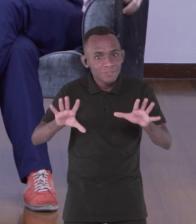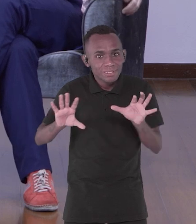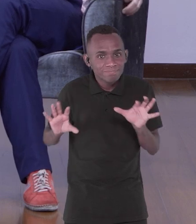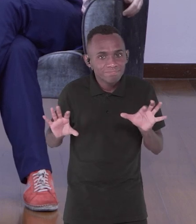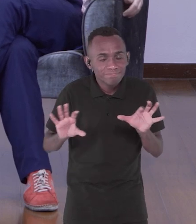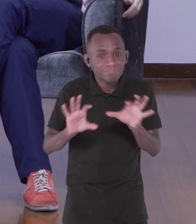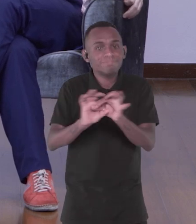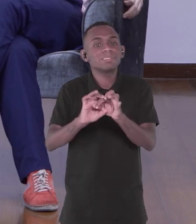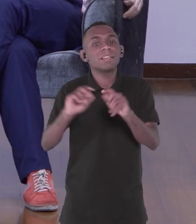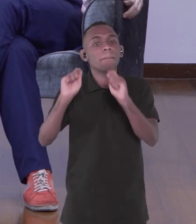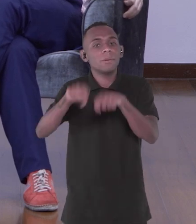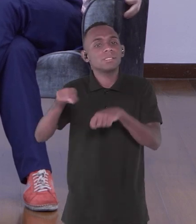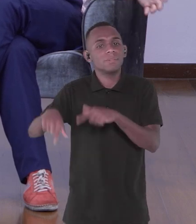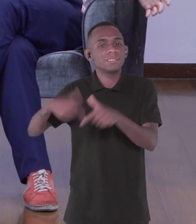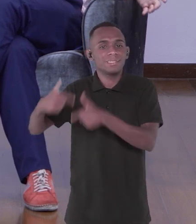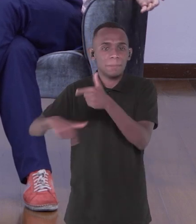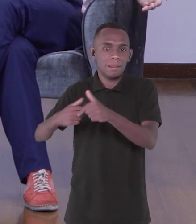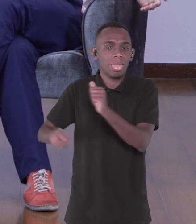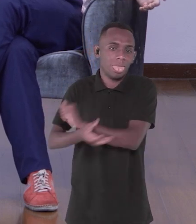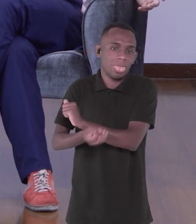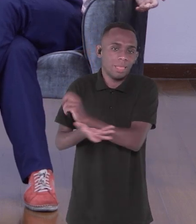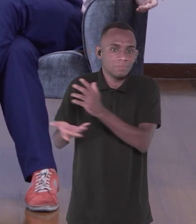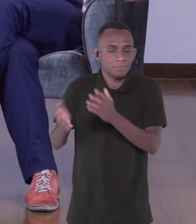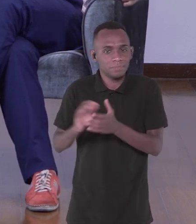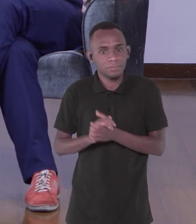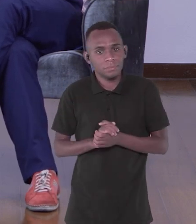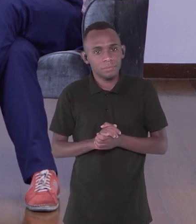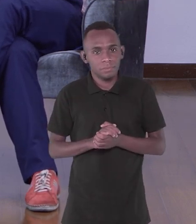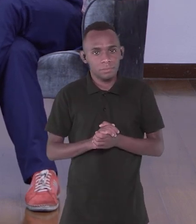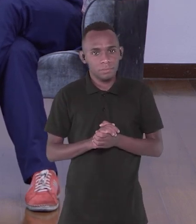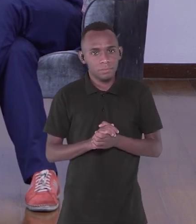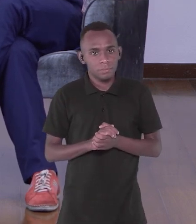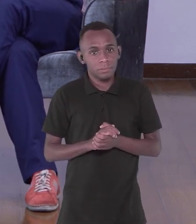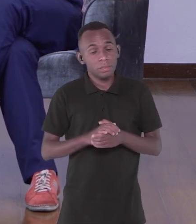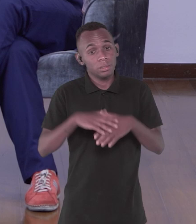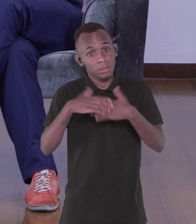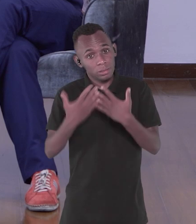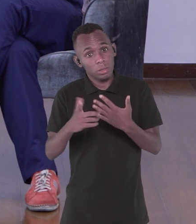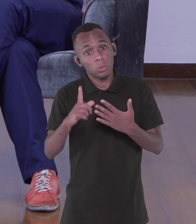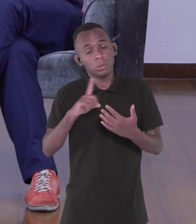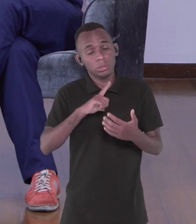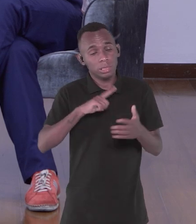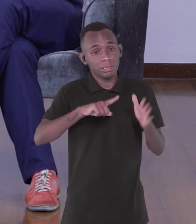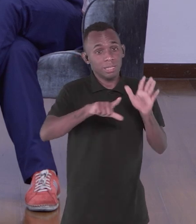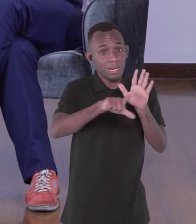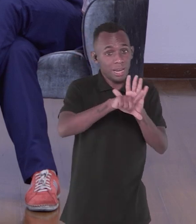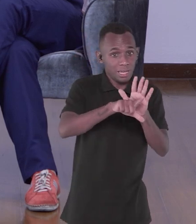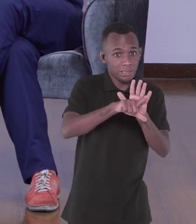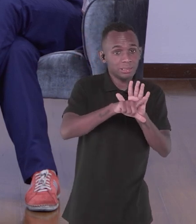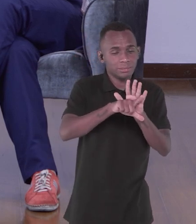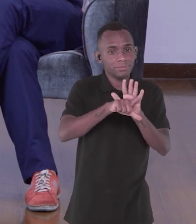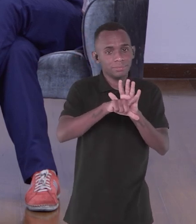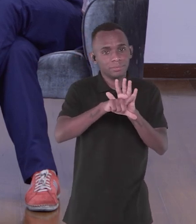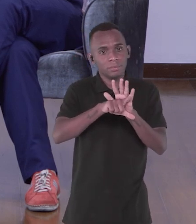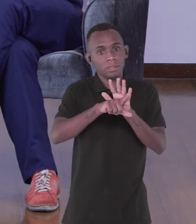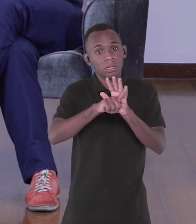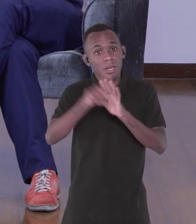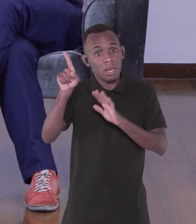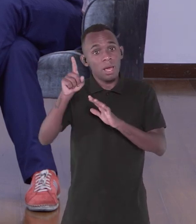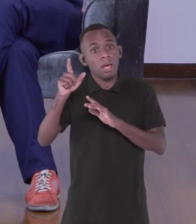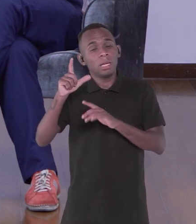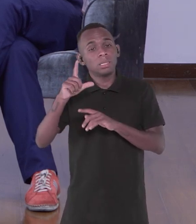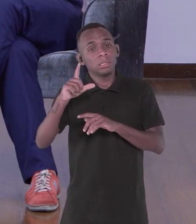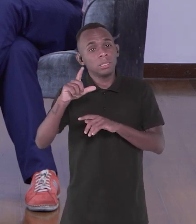justamente permitir que eles façam aquilo. Né? Então, de um lado você tem leis, e lá na Suíça tinha, não tem